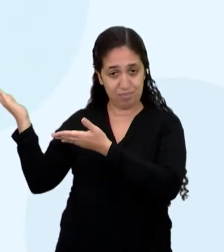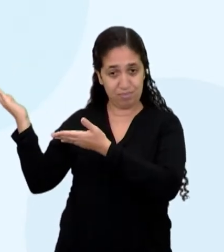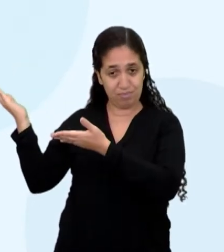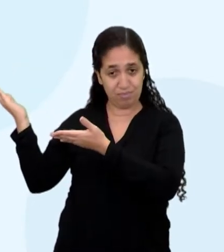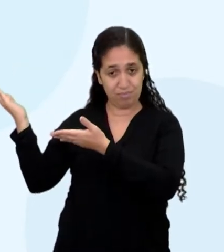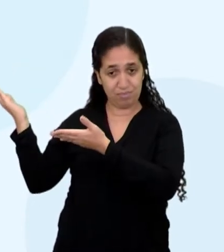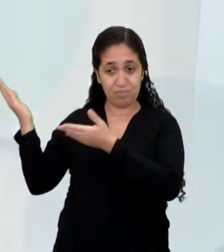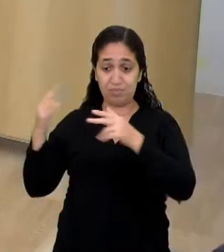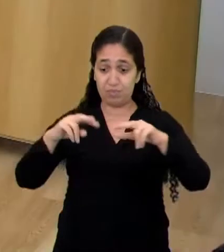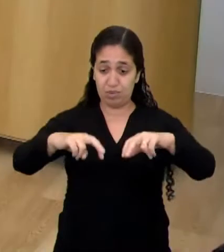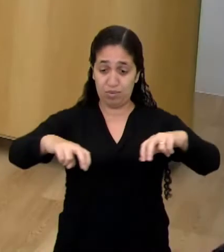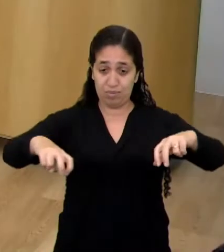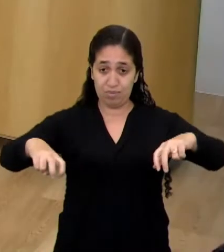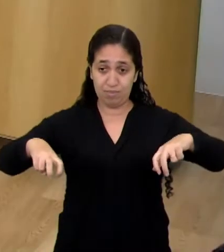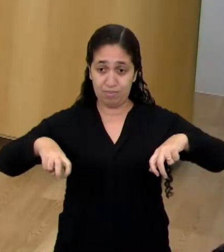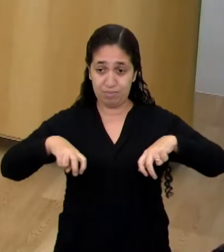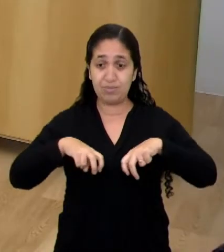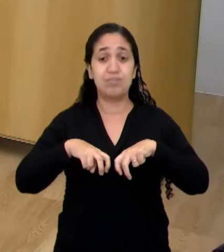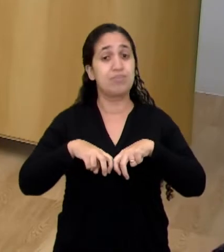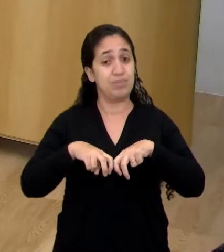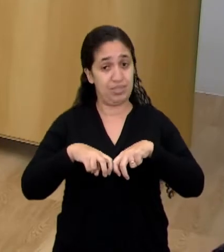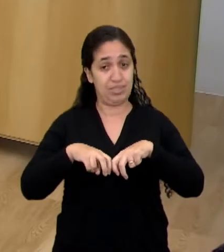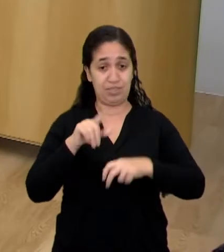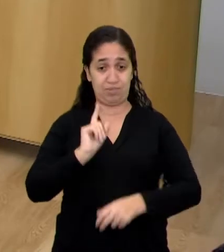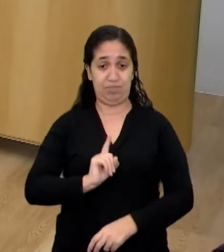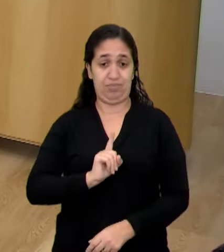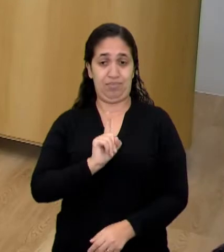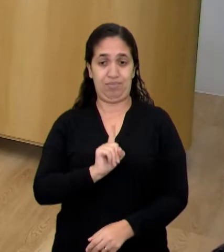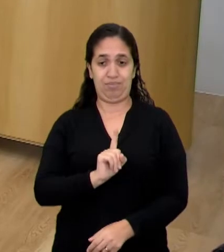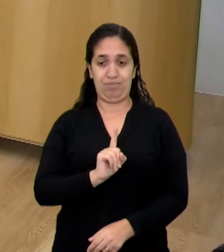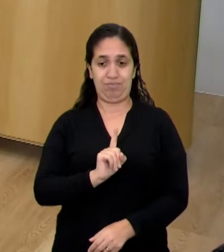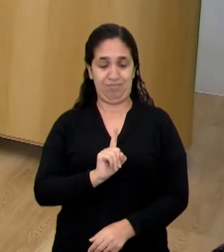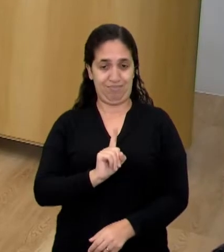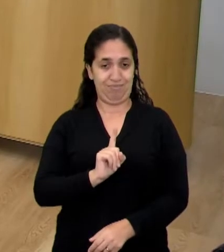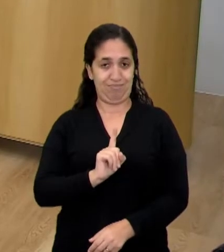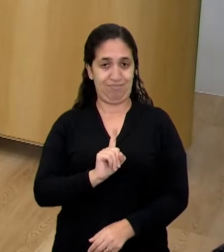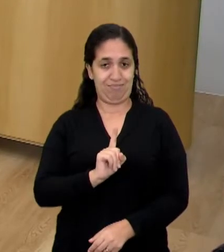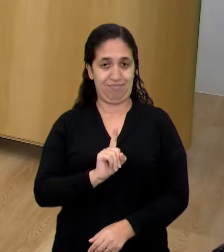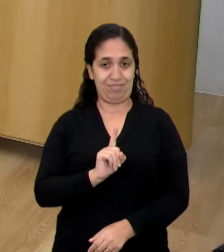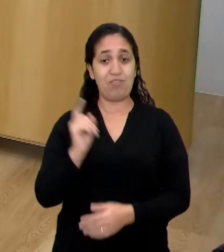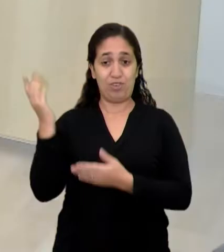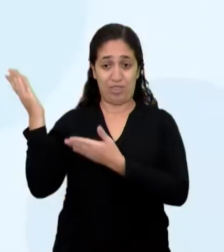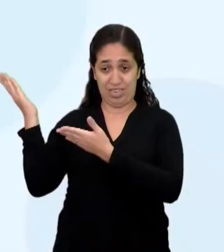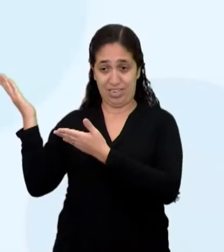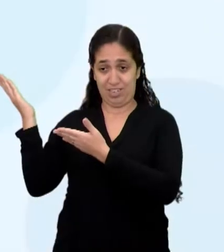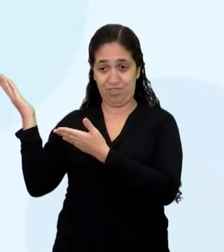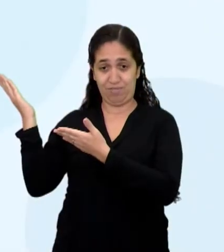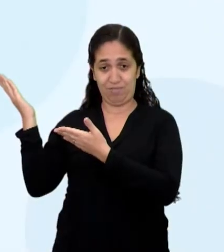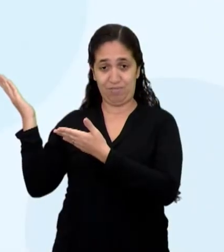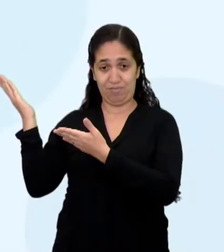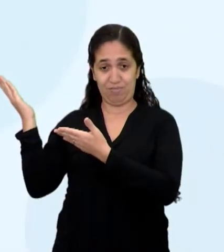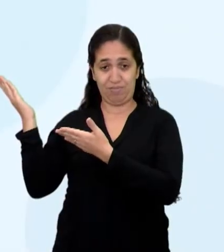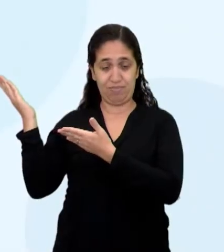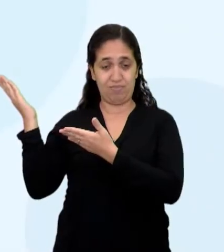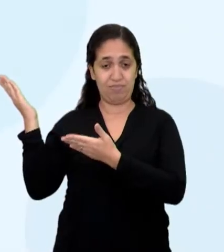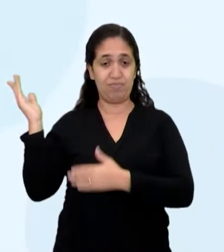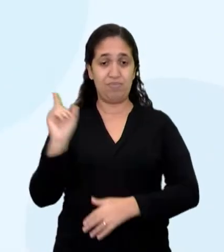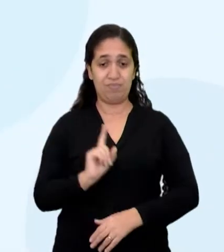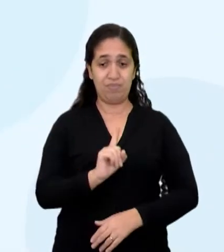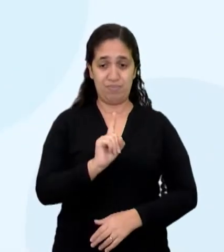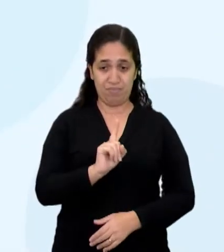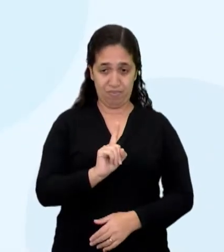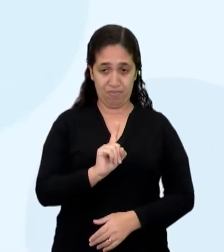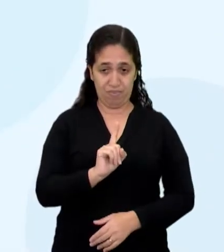né? Essa mesa, né? O anfitrião é o que tá... pode votar para eles? Vota lá para eles. O anfitrião pode ser